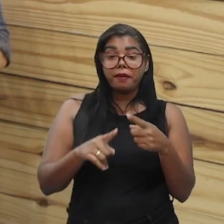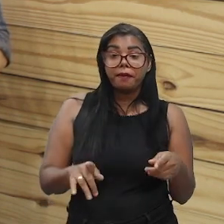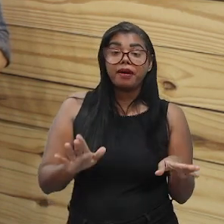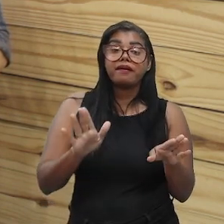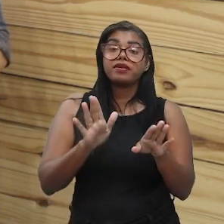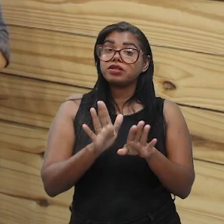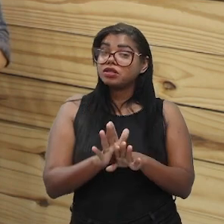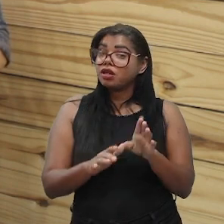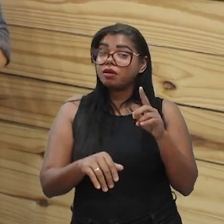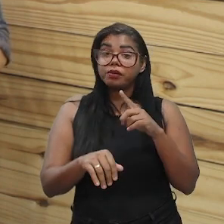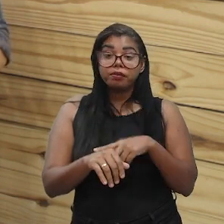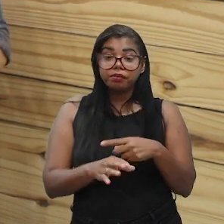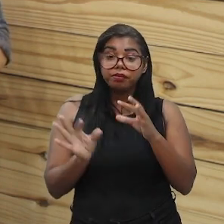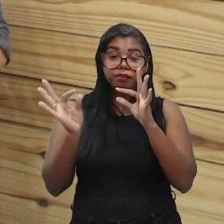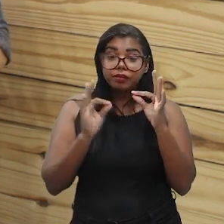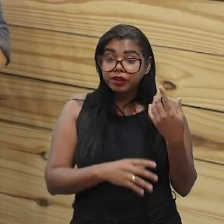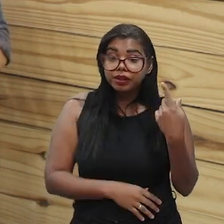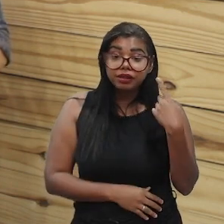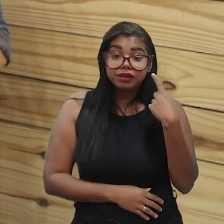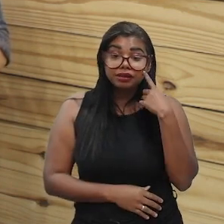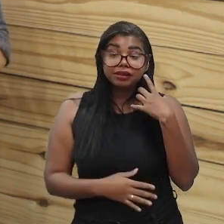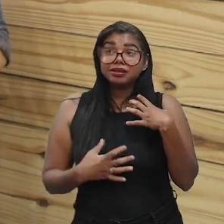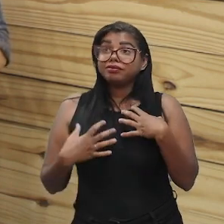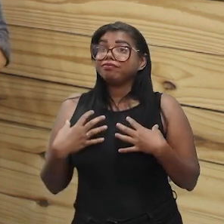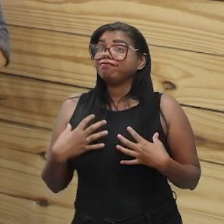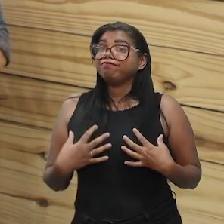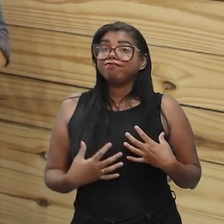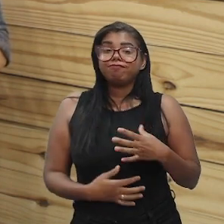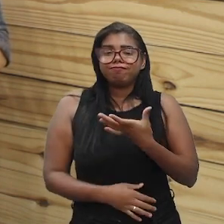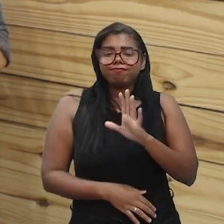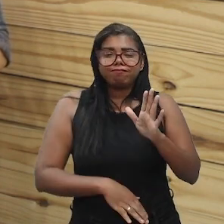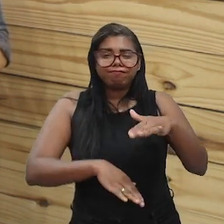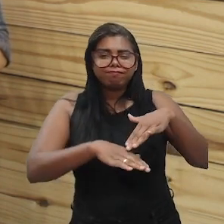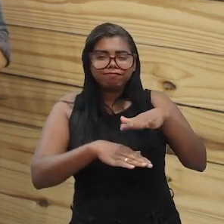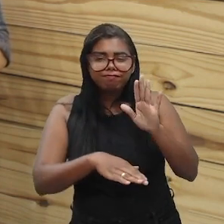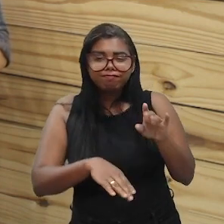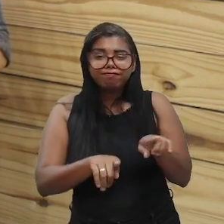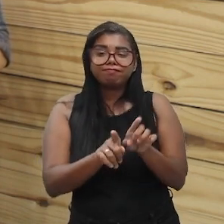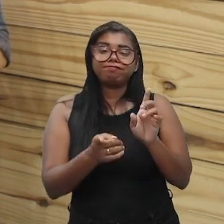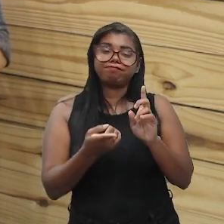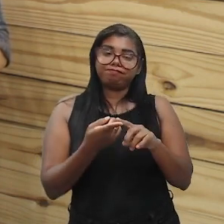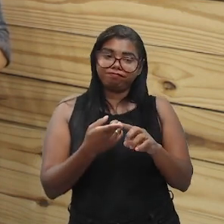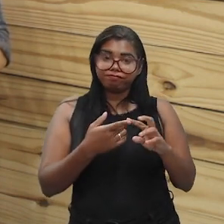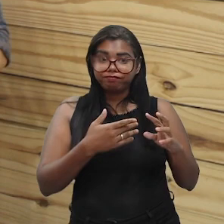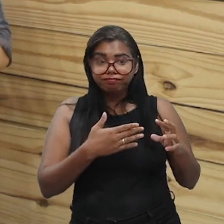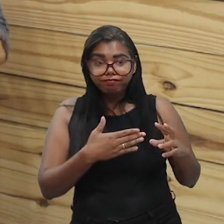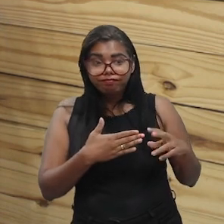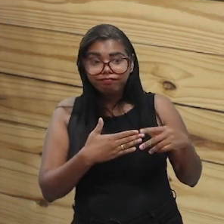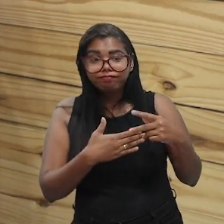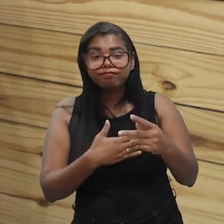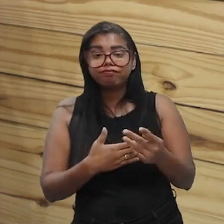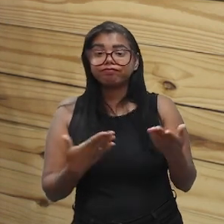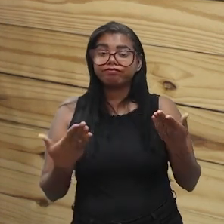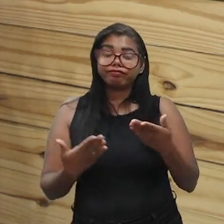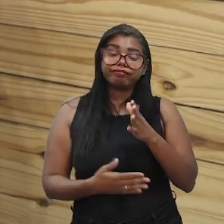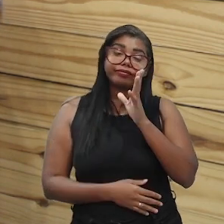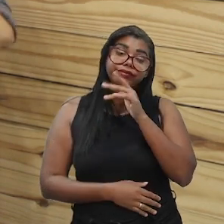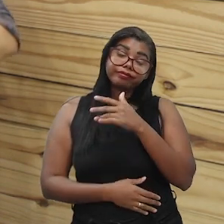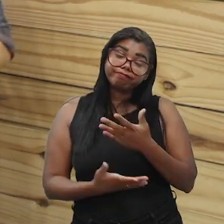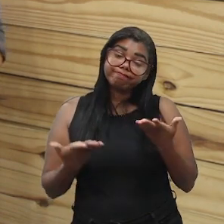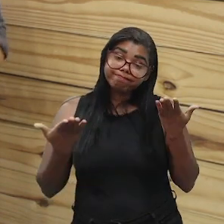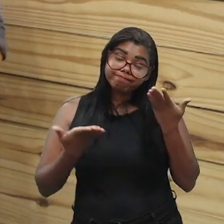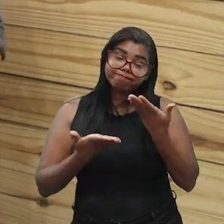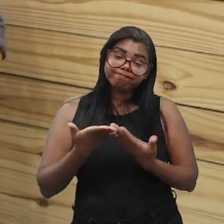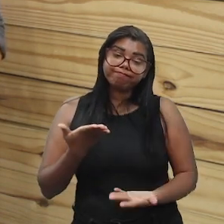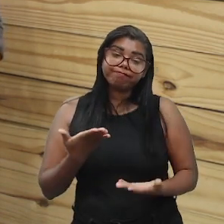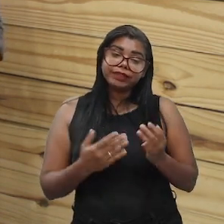um momento em que a gente vai se incomodar com aquilo. E talvez esse momento, se eu deixar passar muito tempo, seja tarde demais para eu